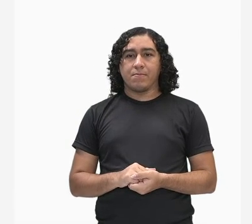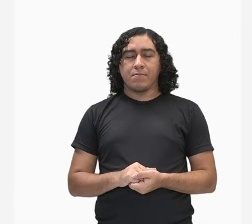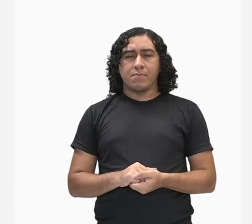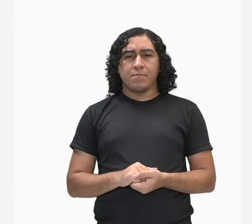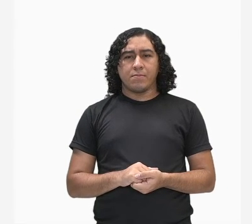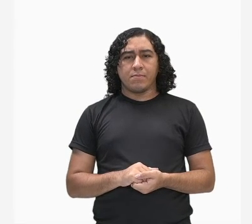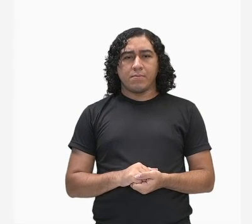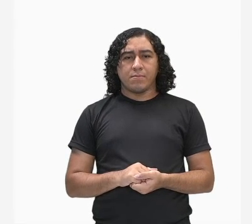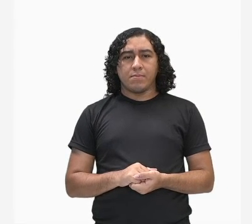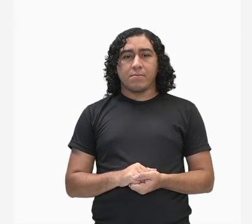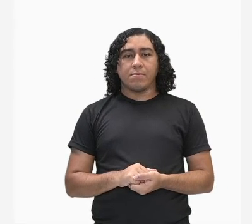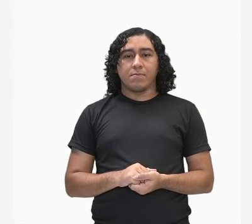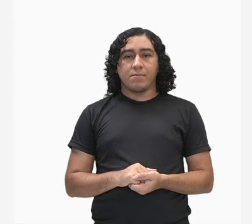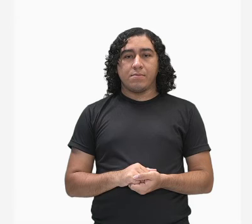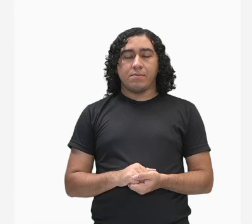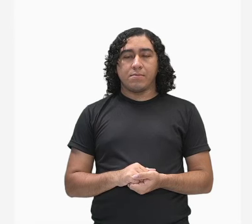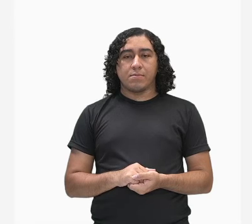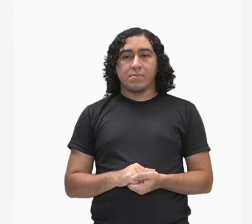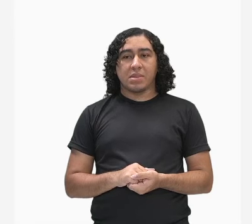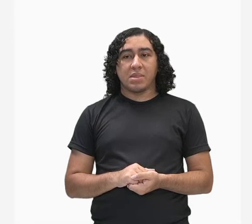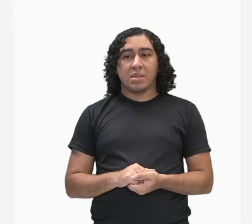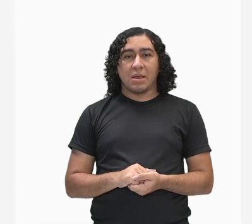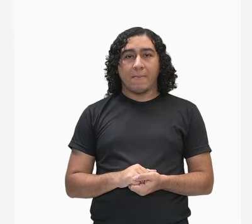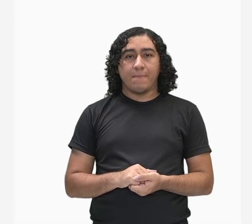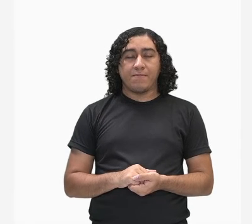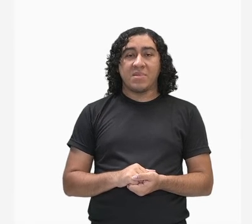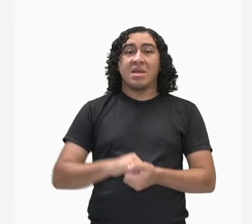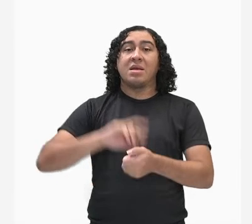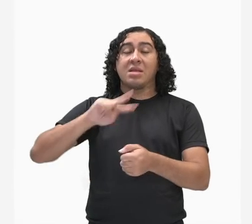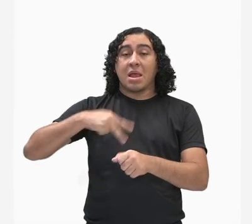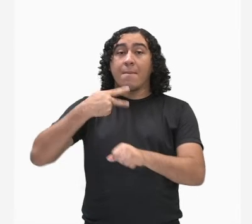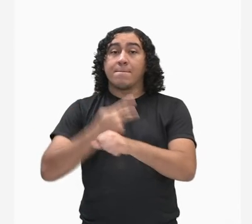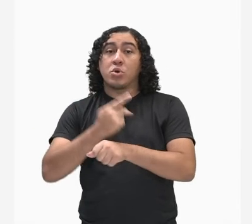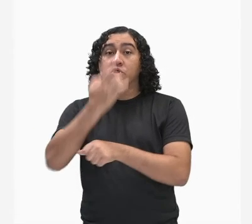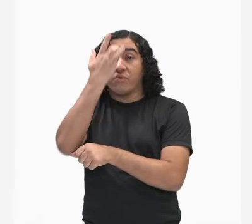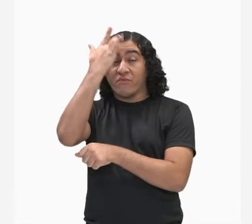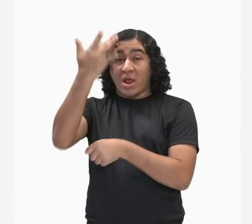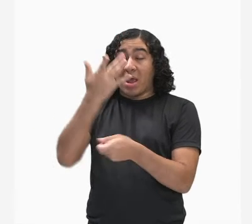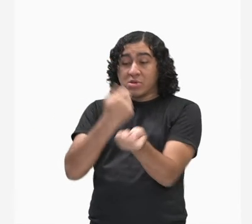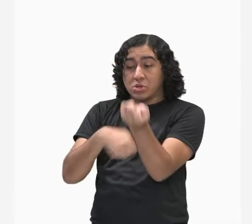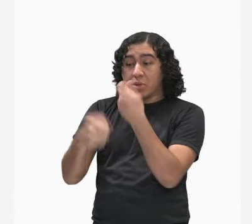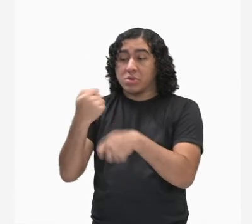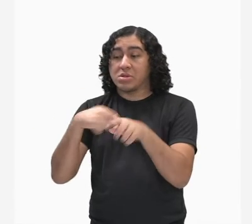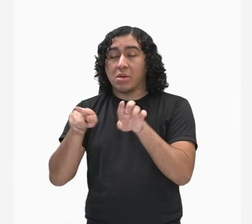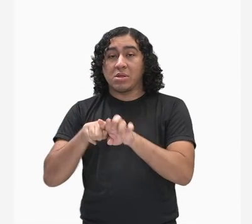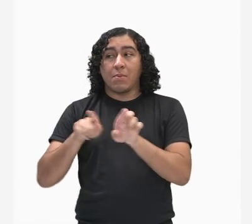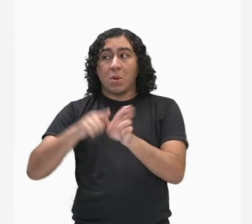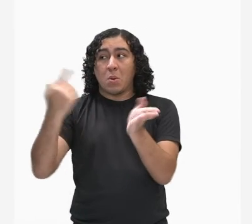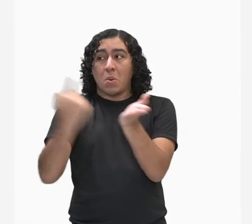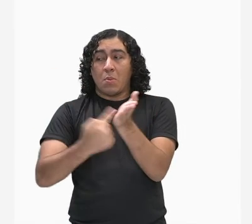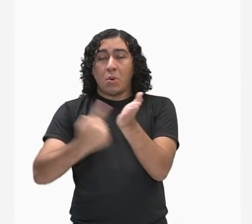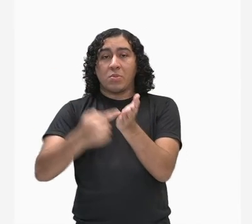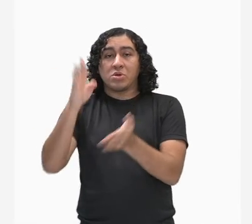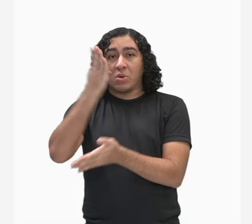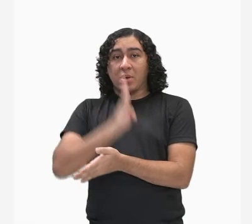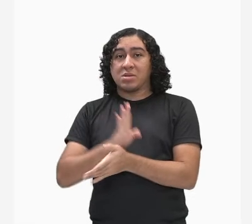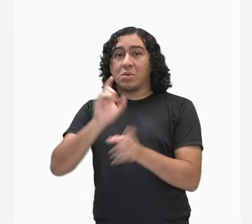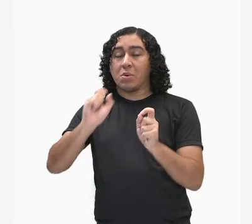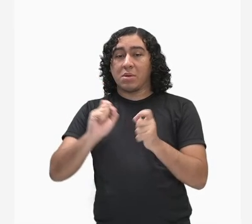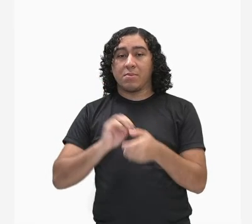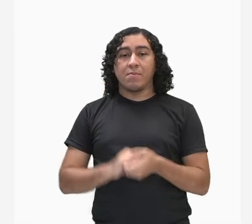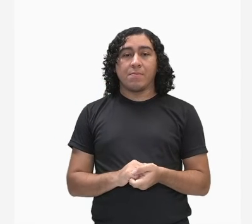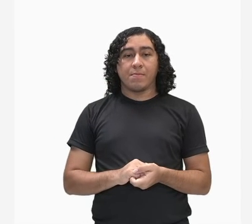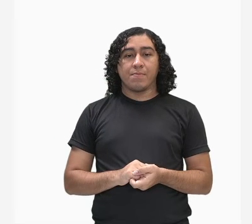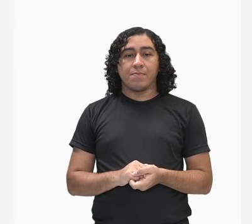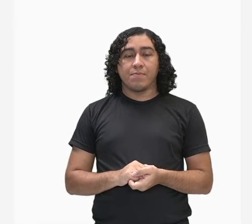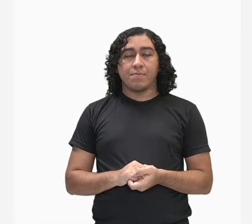dos privilégios alfandegários ingleses e o compromisso por parte do Brasil de acabar com o